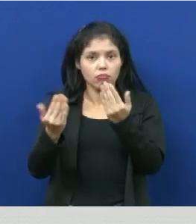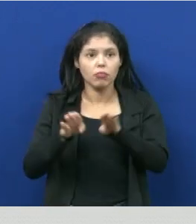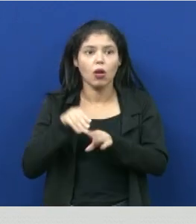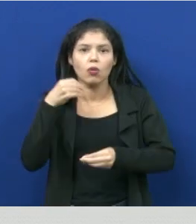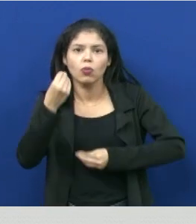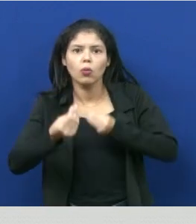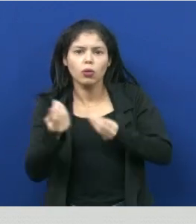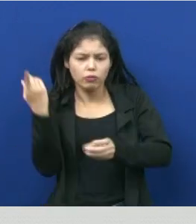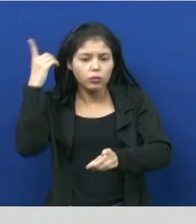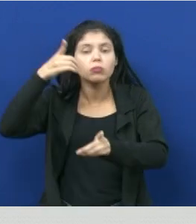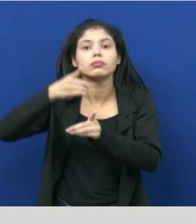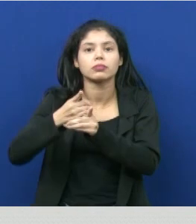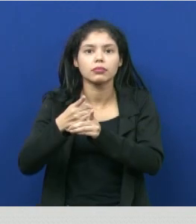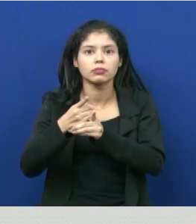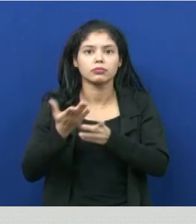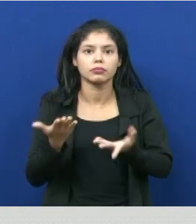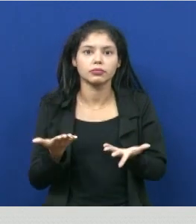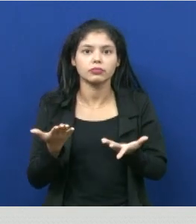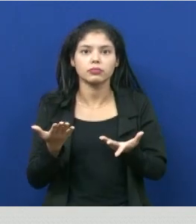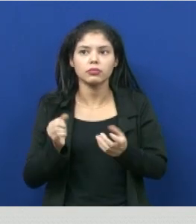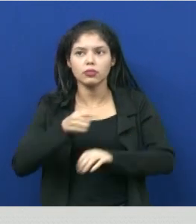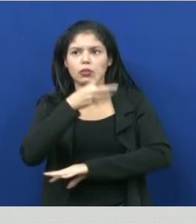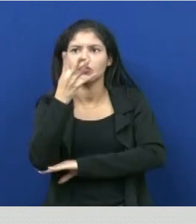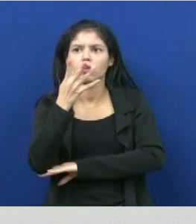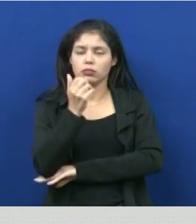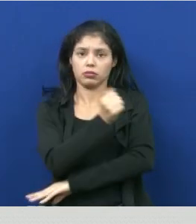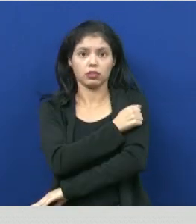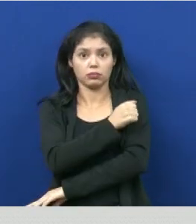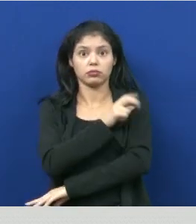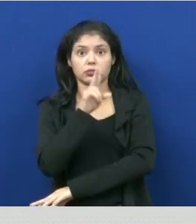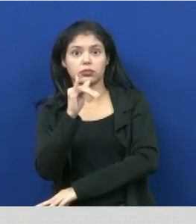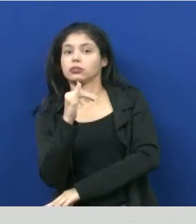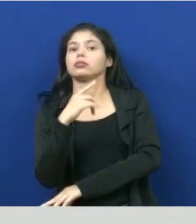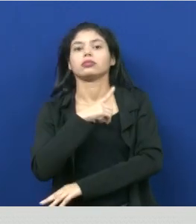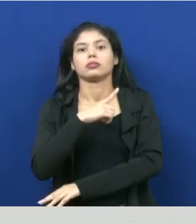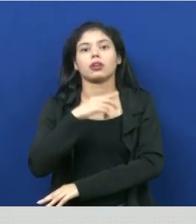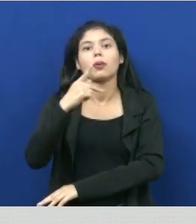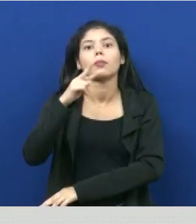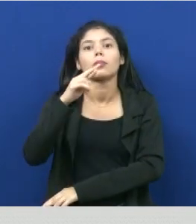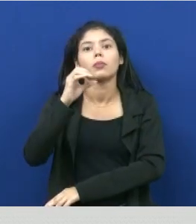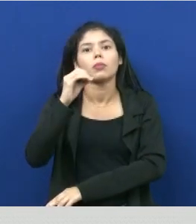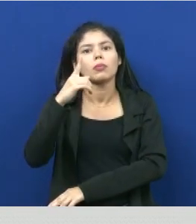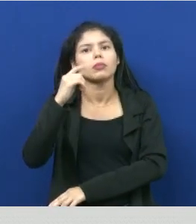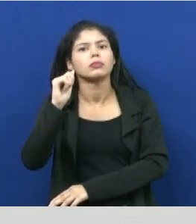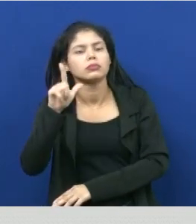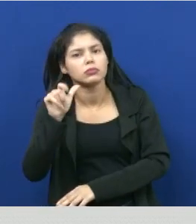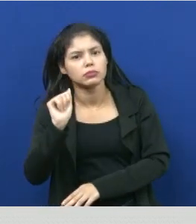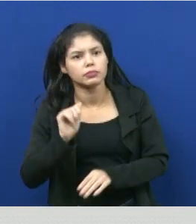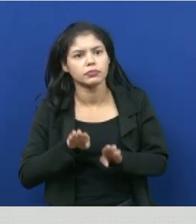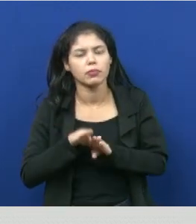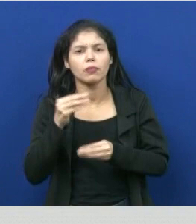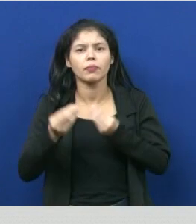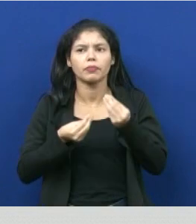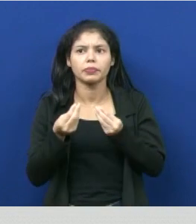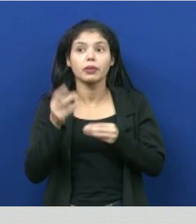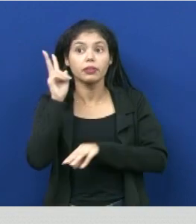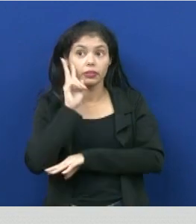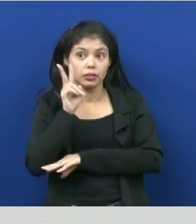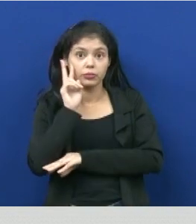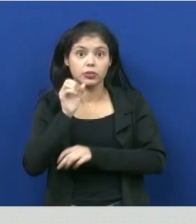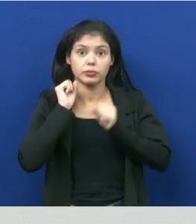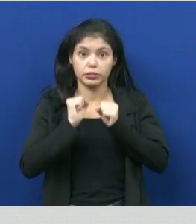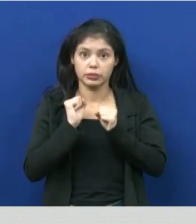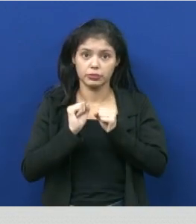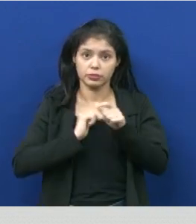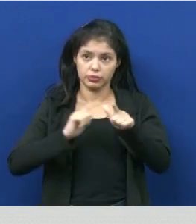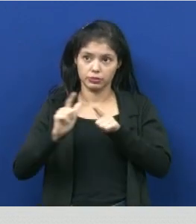Como que eu vou descobrir, quantos alunos vão ser proporcionais a esses 120? Lembre-se, nós podemos trabalhar